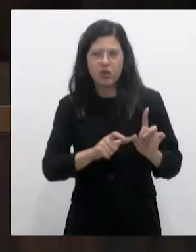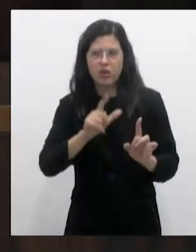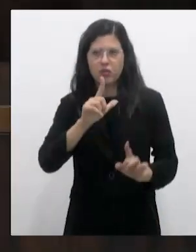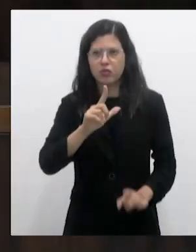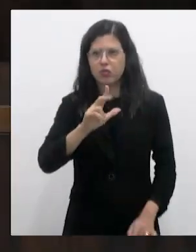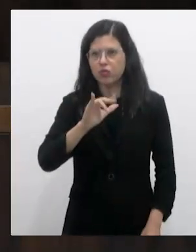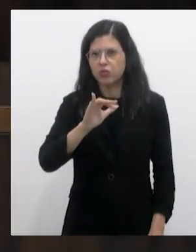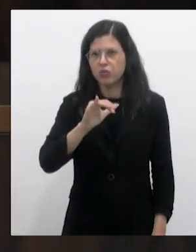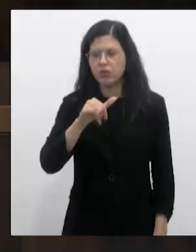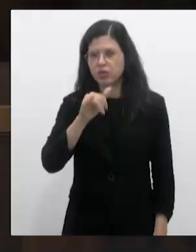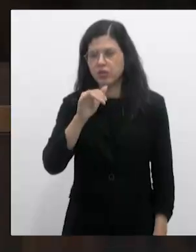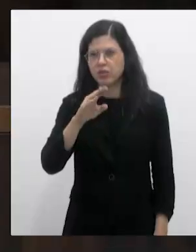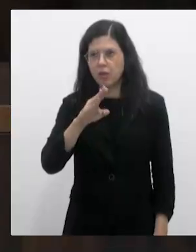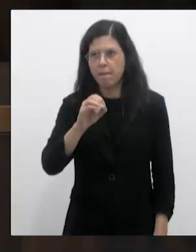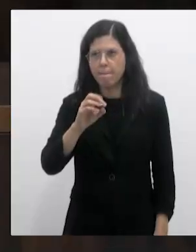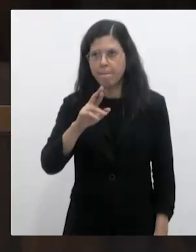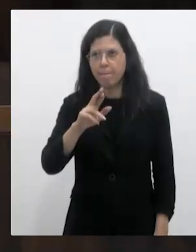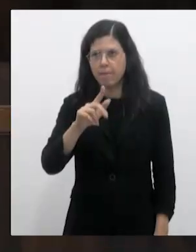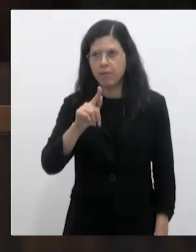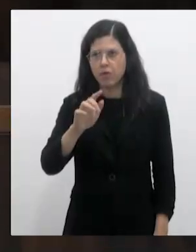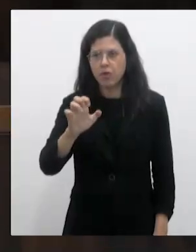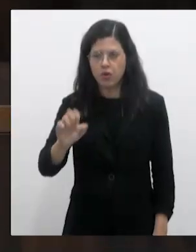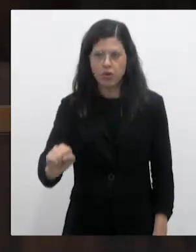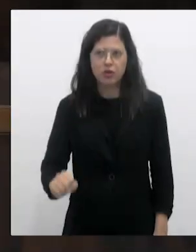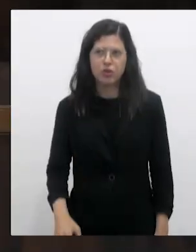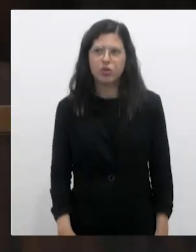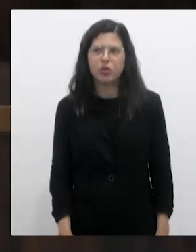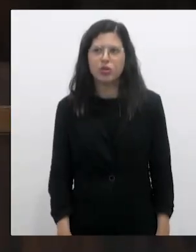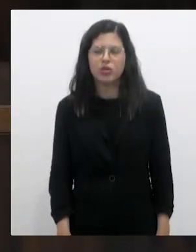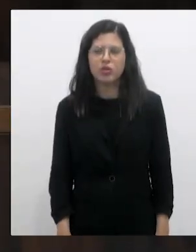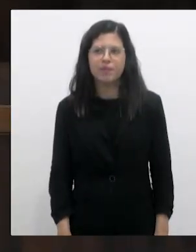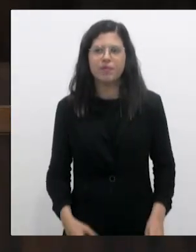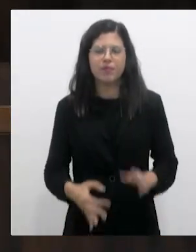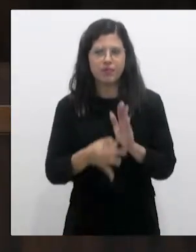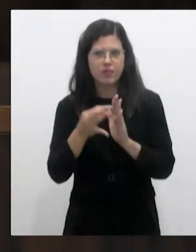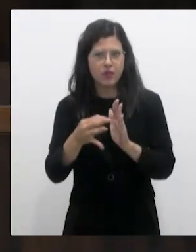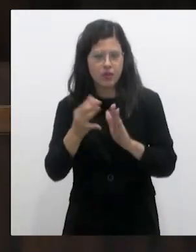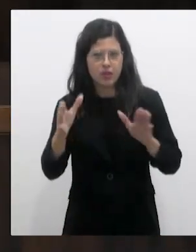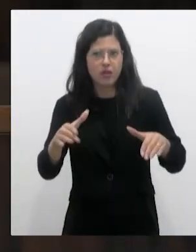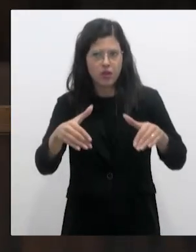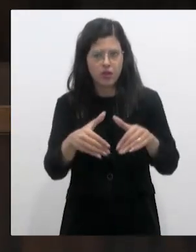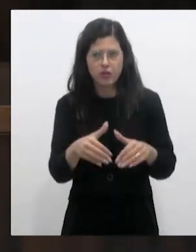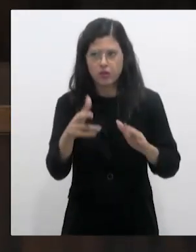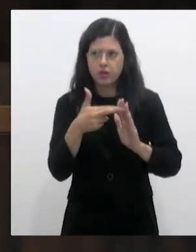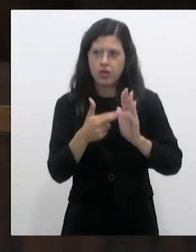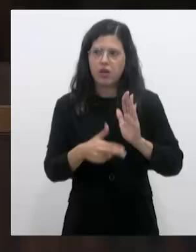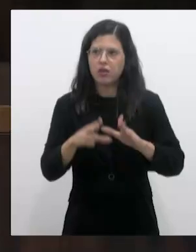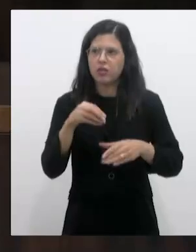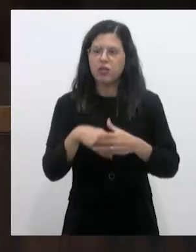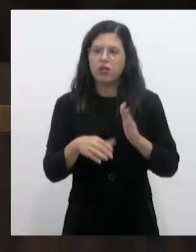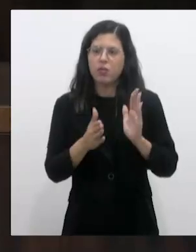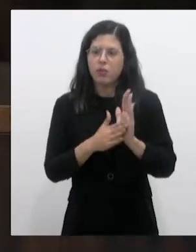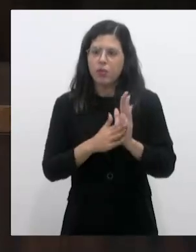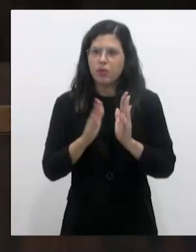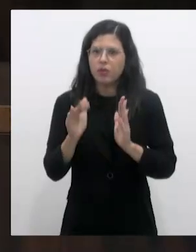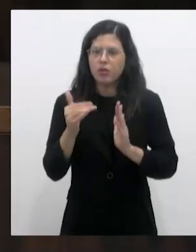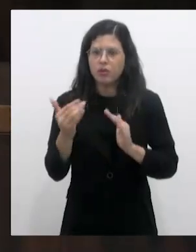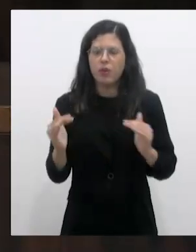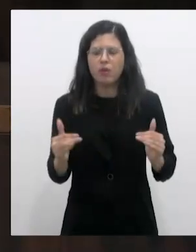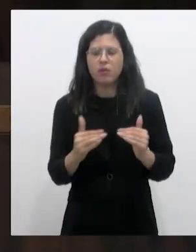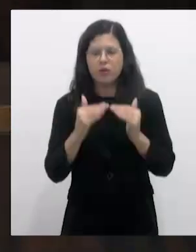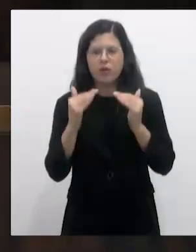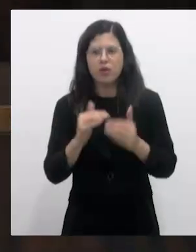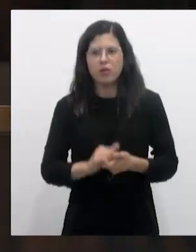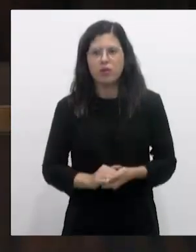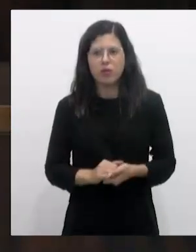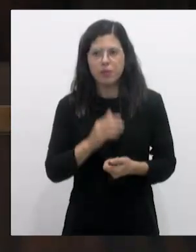Borges Narciso, dona Zozoca. Parecer da Comissão de Normas Internas e Preposições Externas